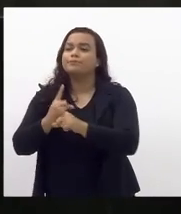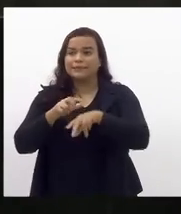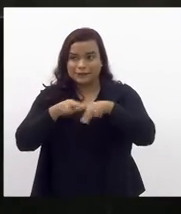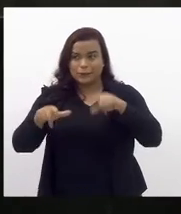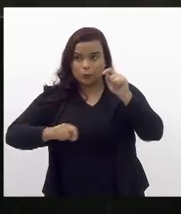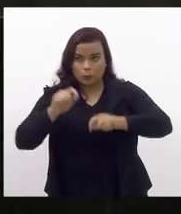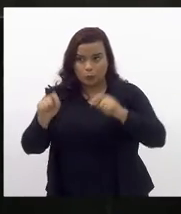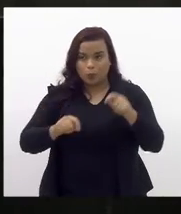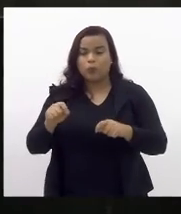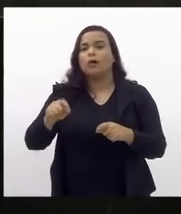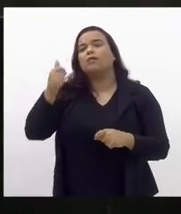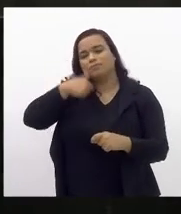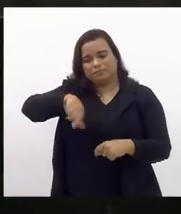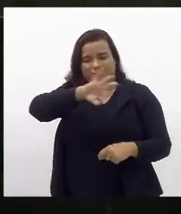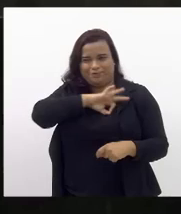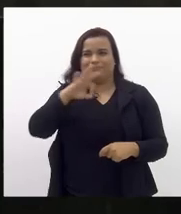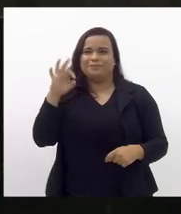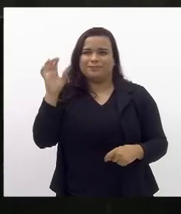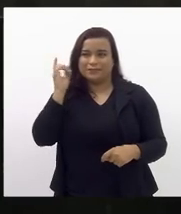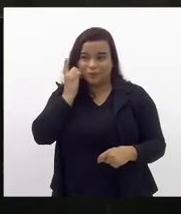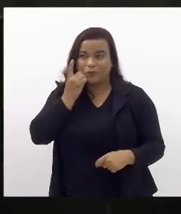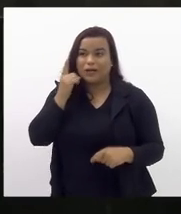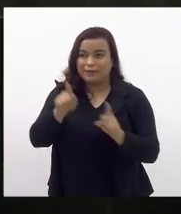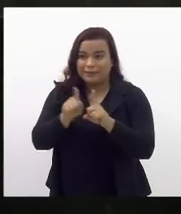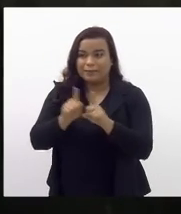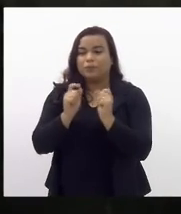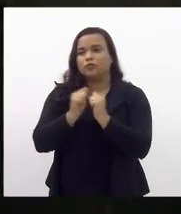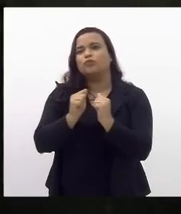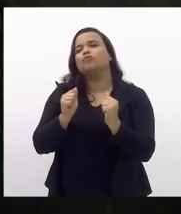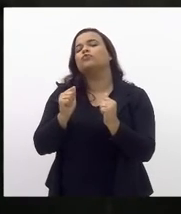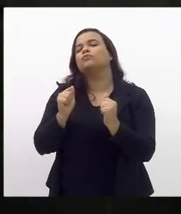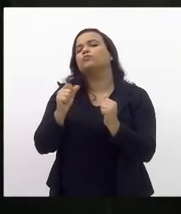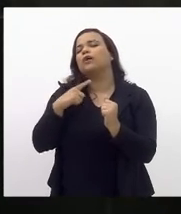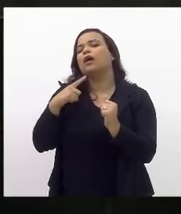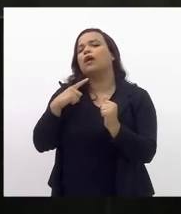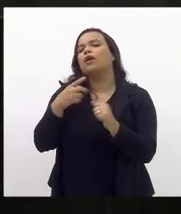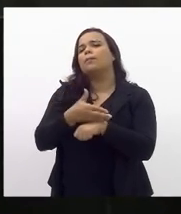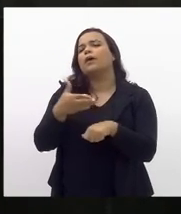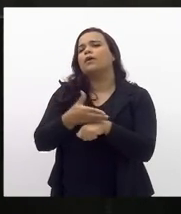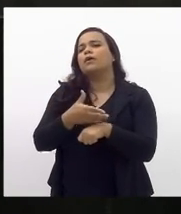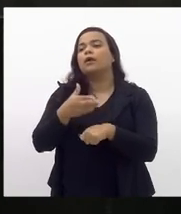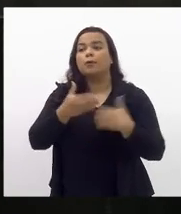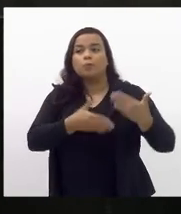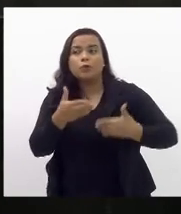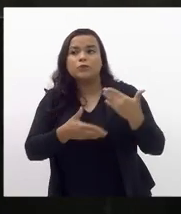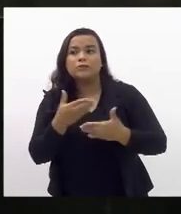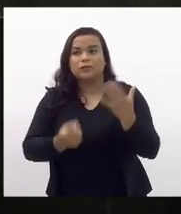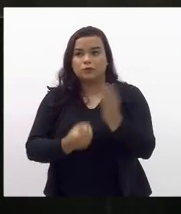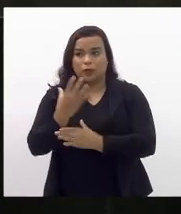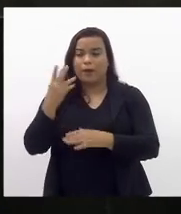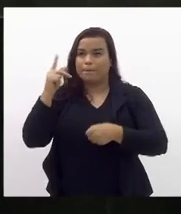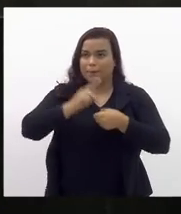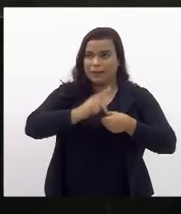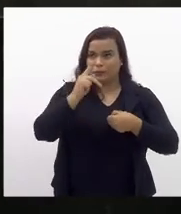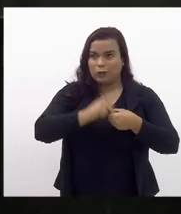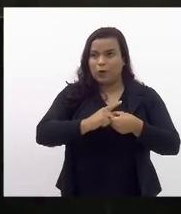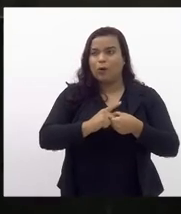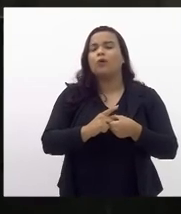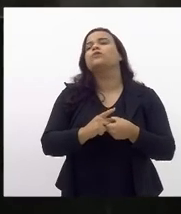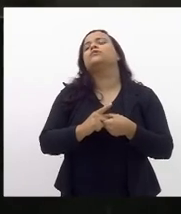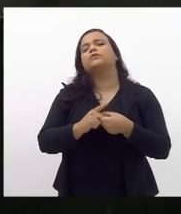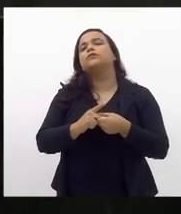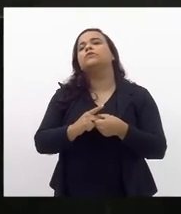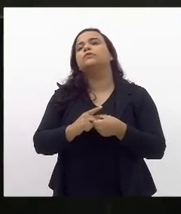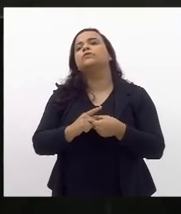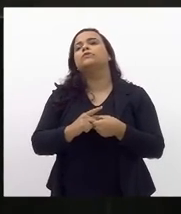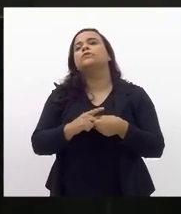também esteve conosco na CPI, presidida por Luiz Paulo, nós constatamos que, no processo de produção do petróleo,